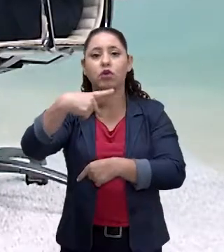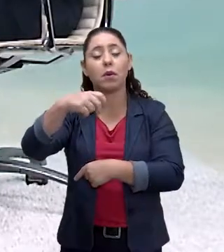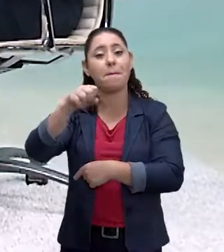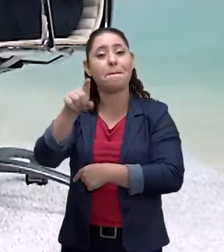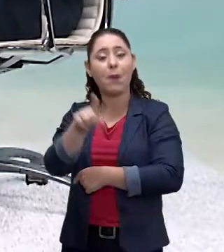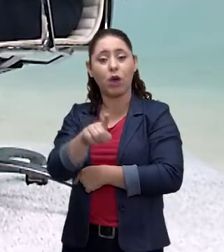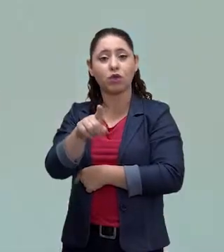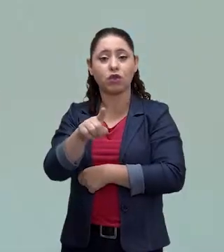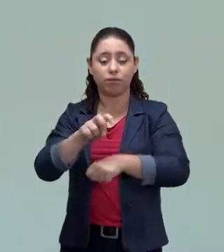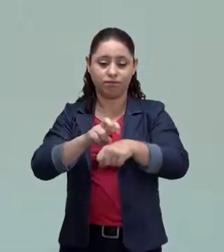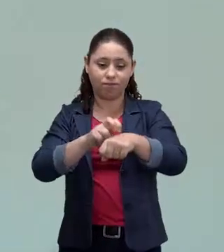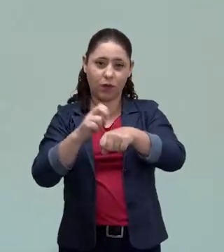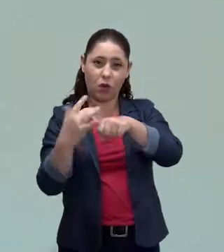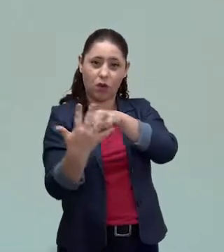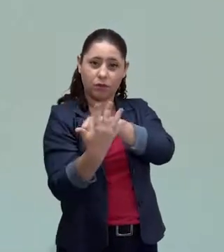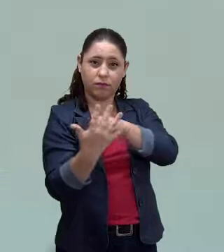pós-Covid?